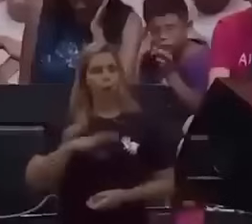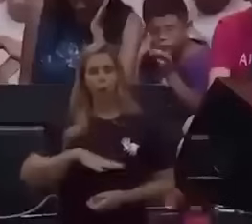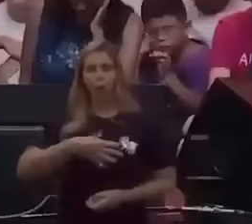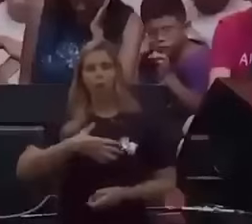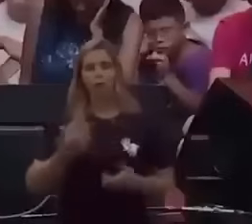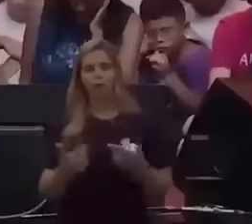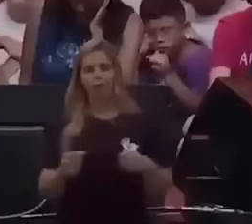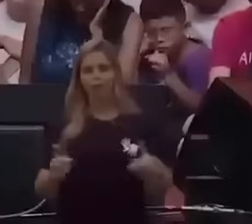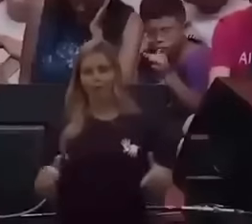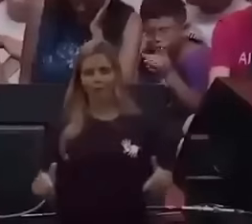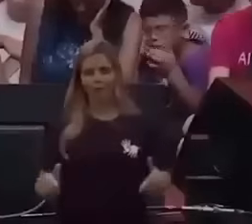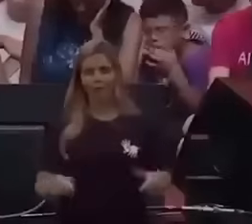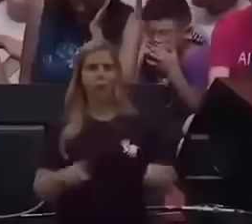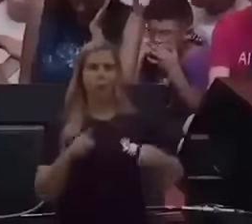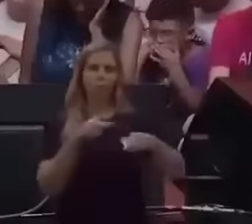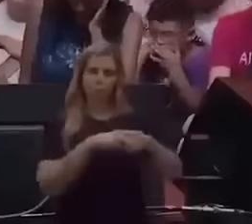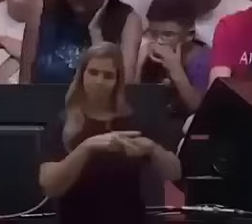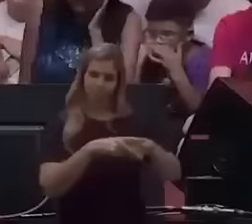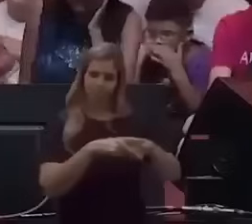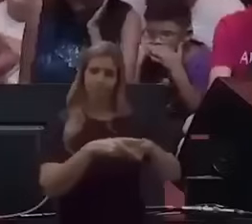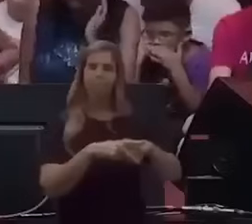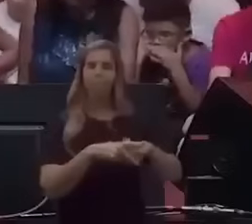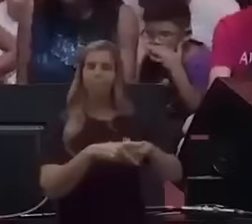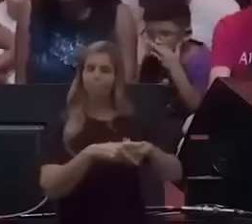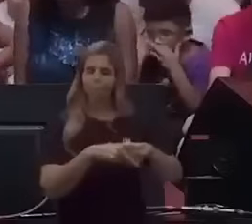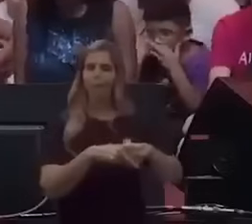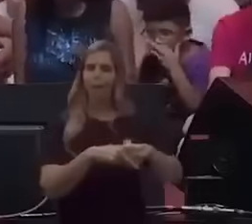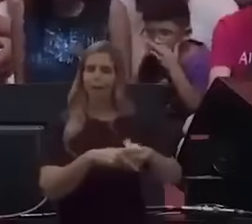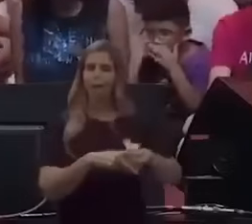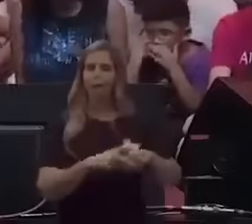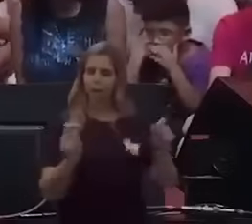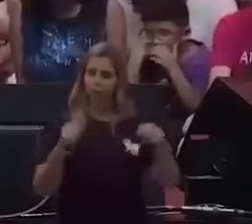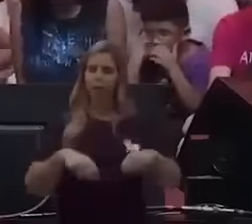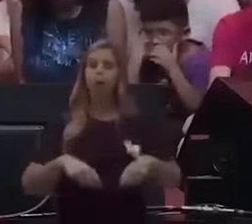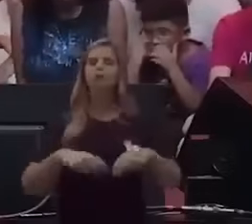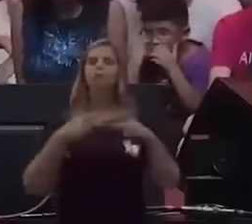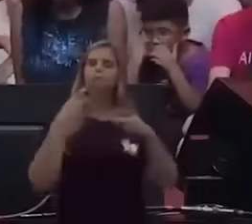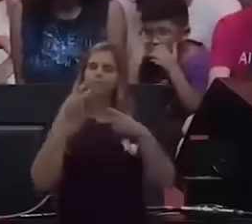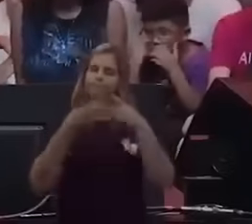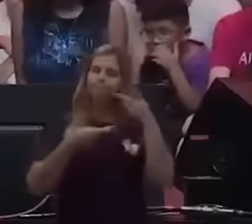Este é o homem que é capaz de fazer uma declaração